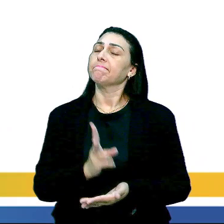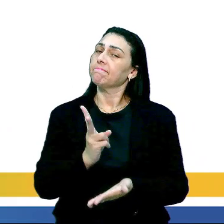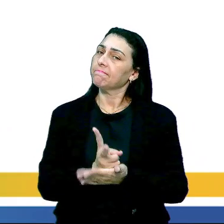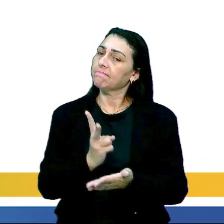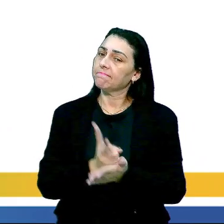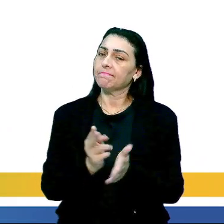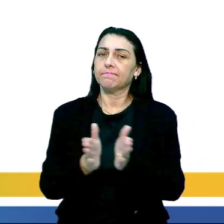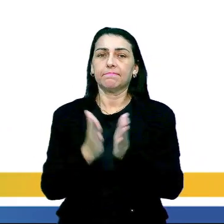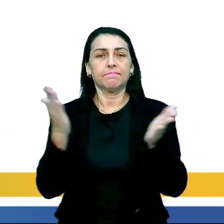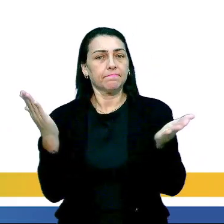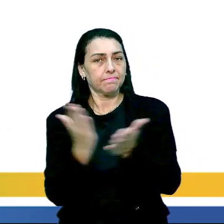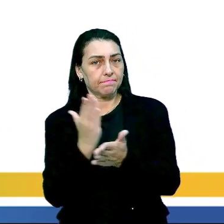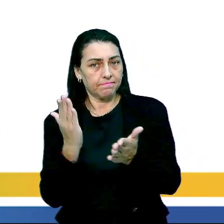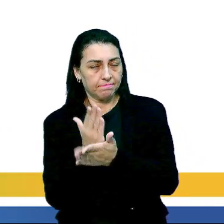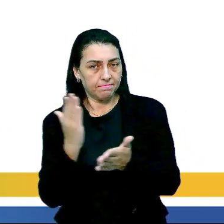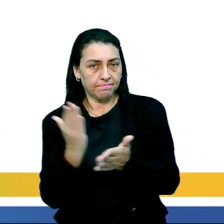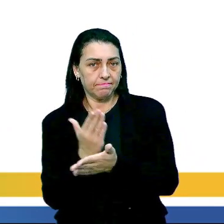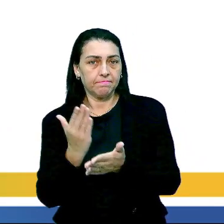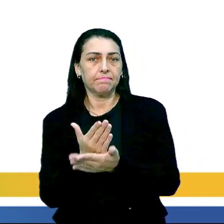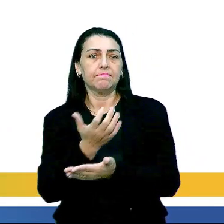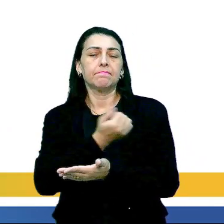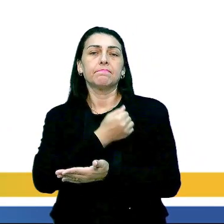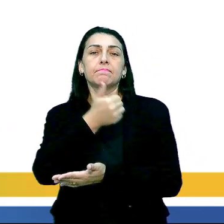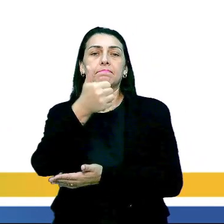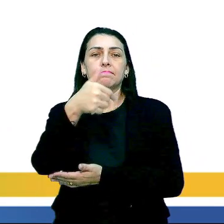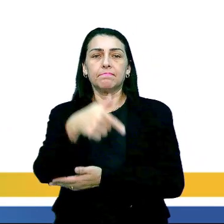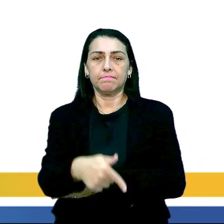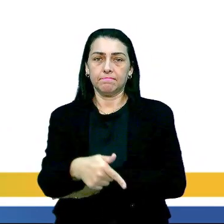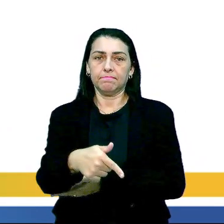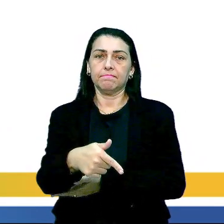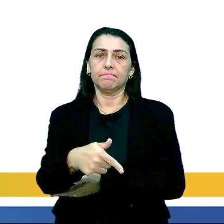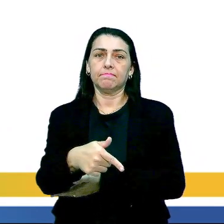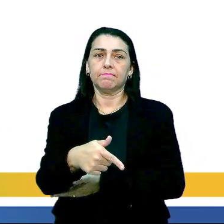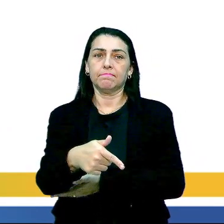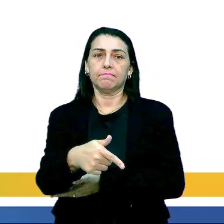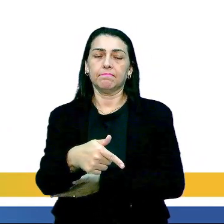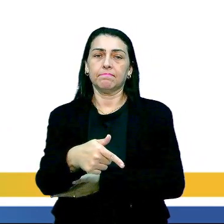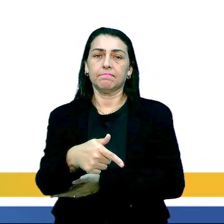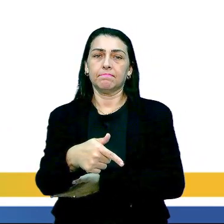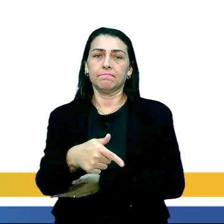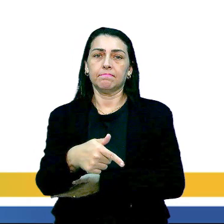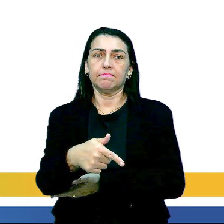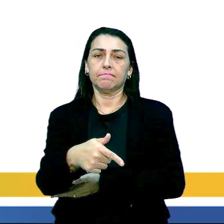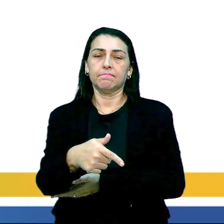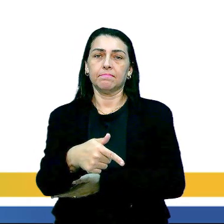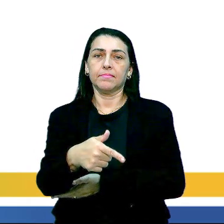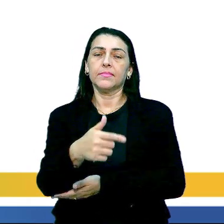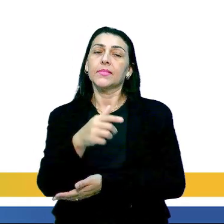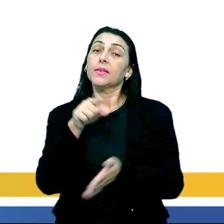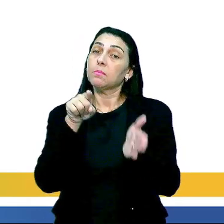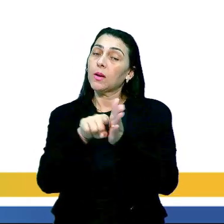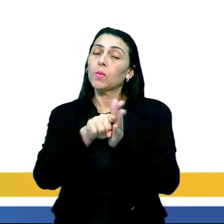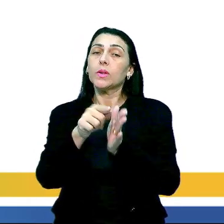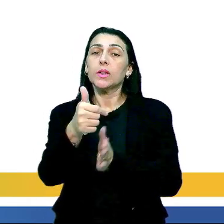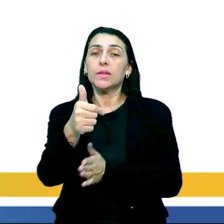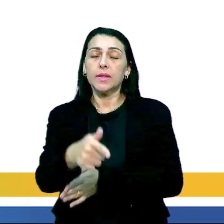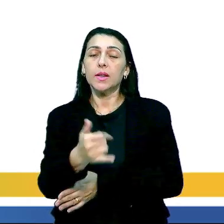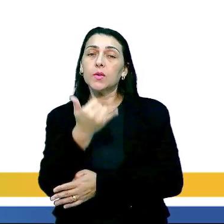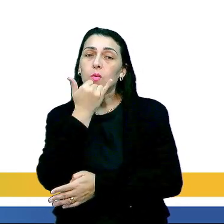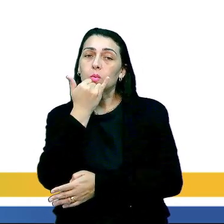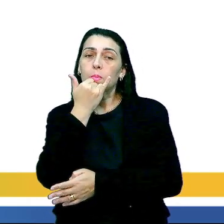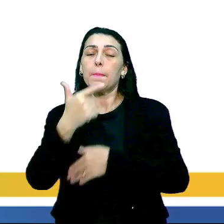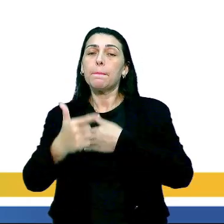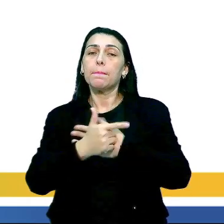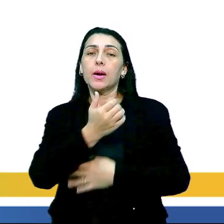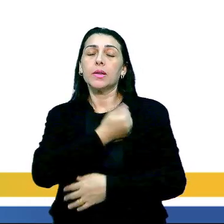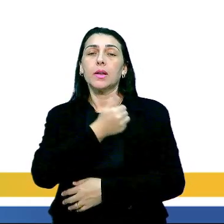mesmo livro didático, página 17, questão 17, aliás,